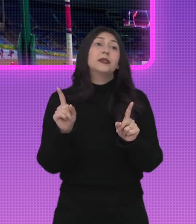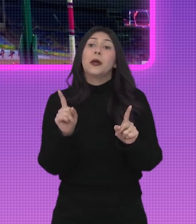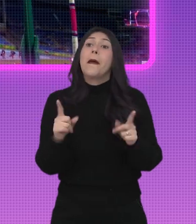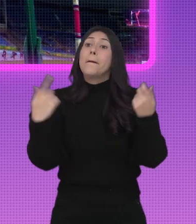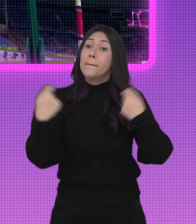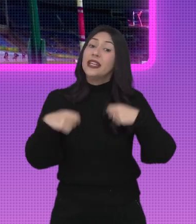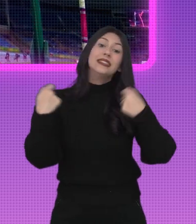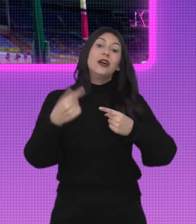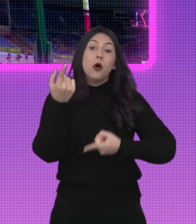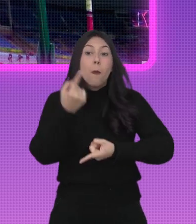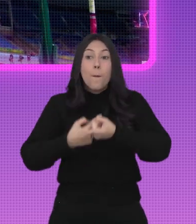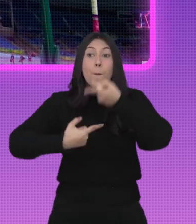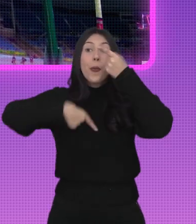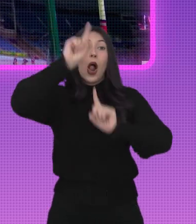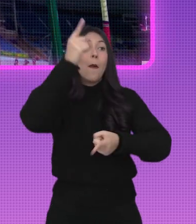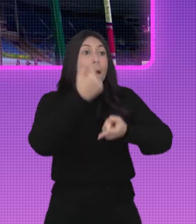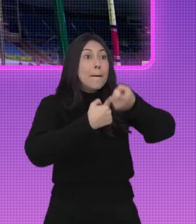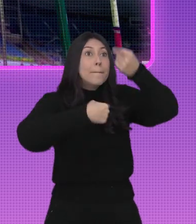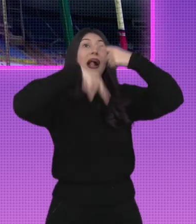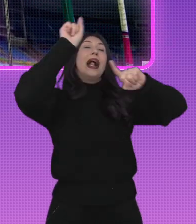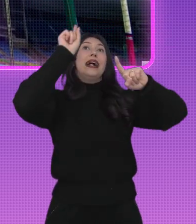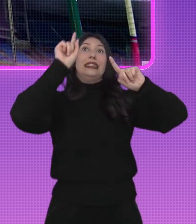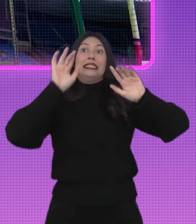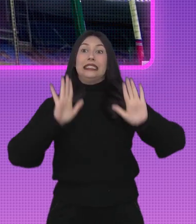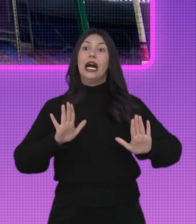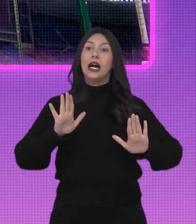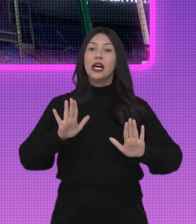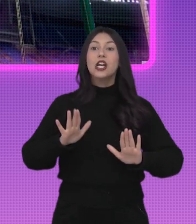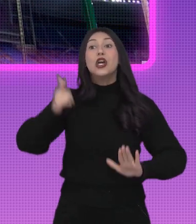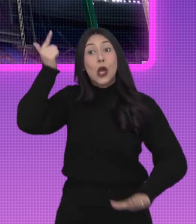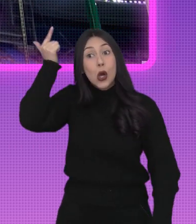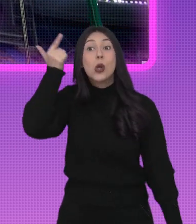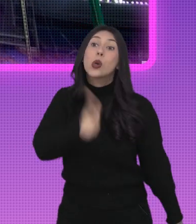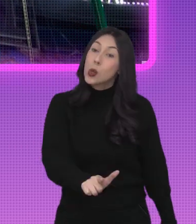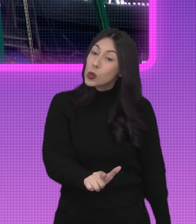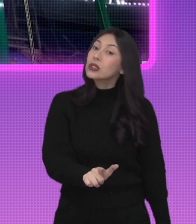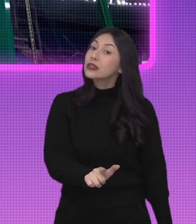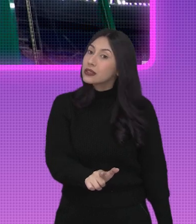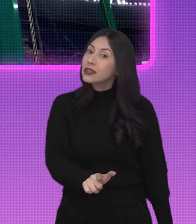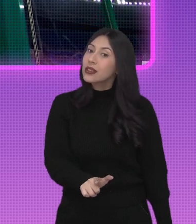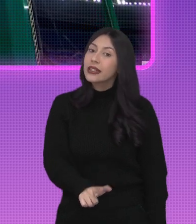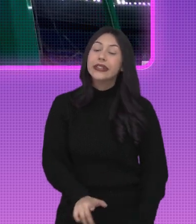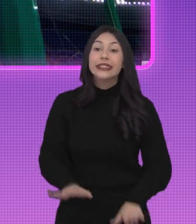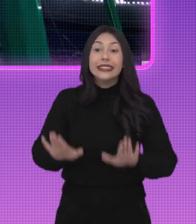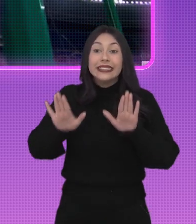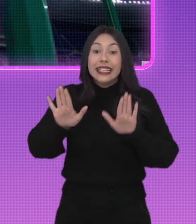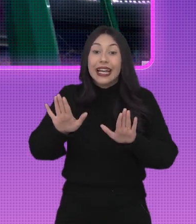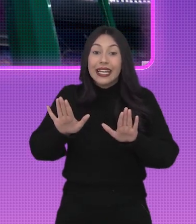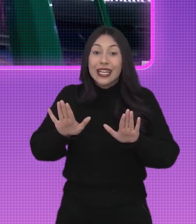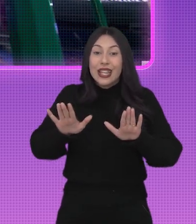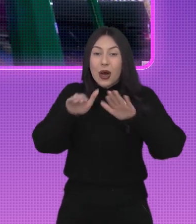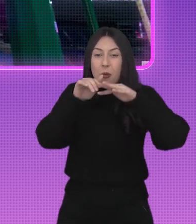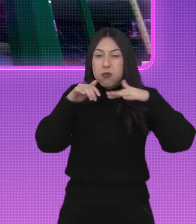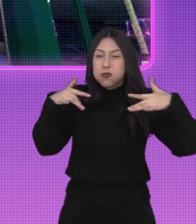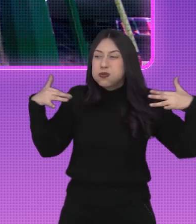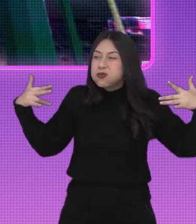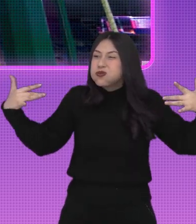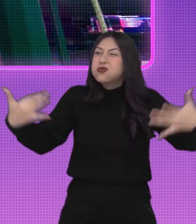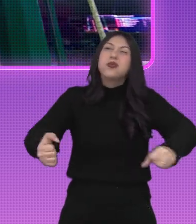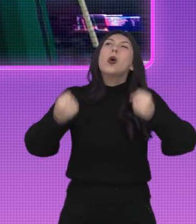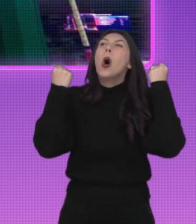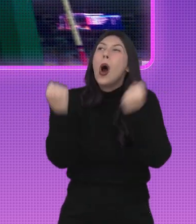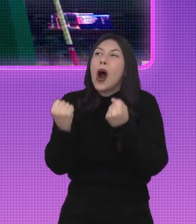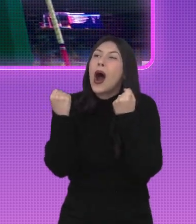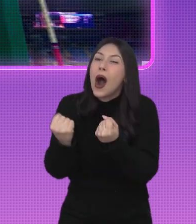superar a superação do recorde olímpico. E ele foi lá e conseguiu. E assim, no estádio, todo mundo